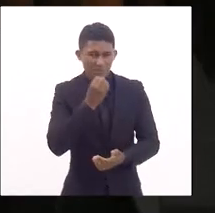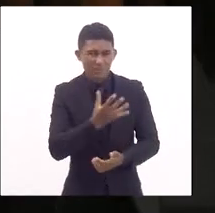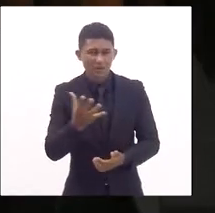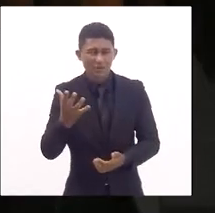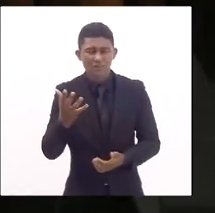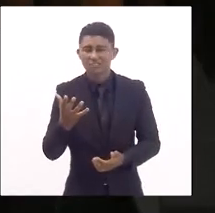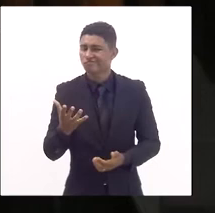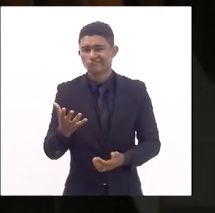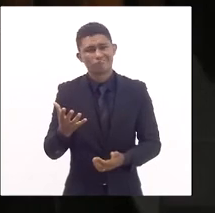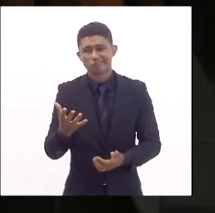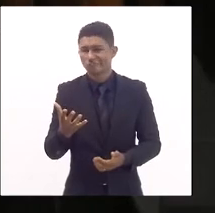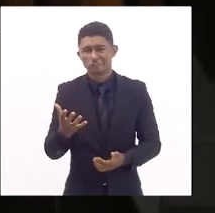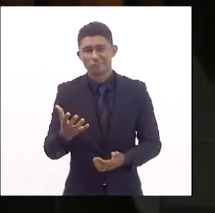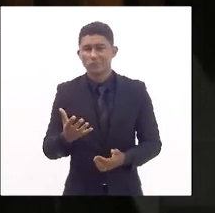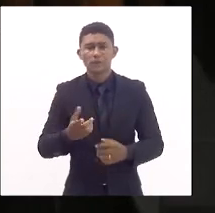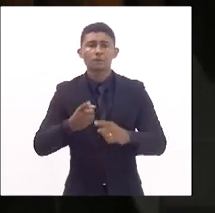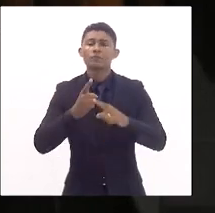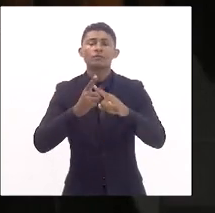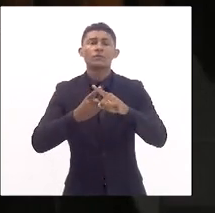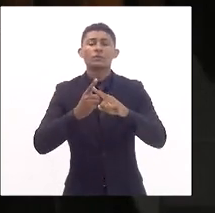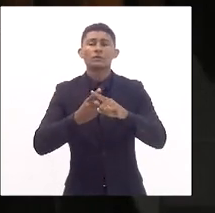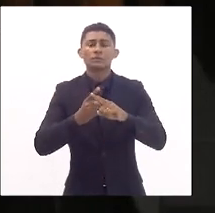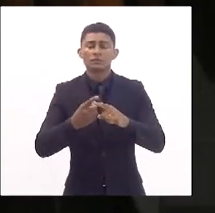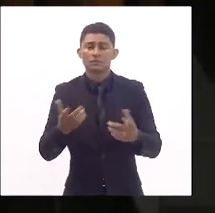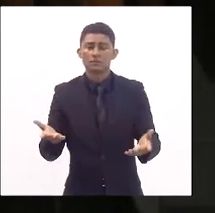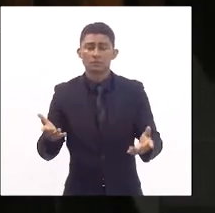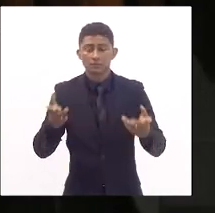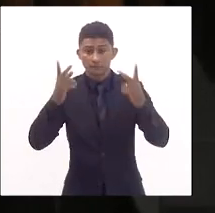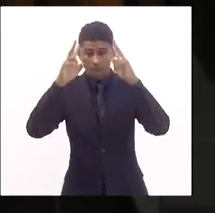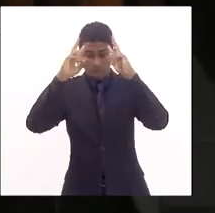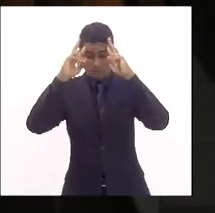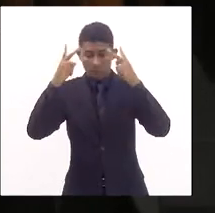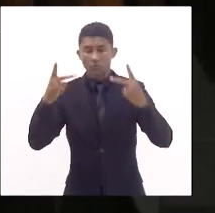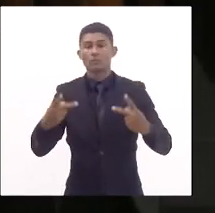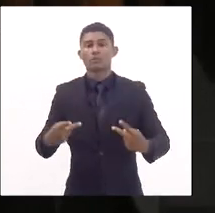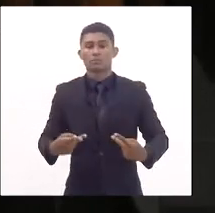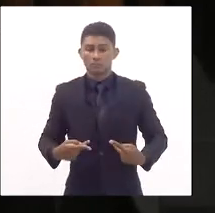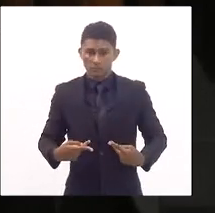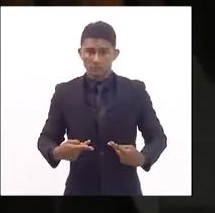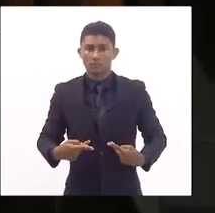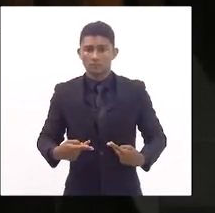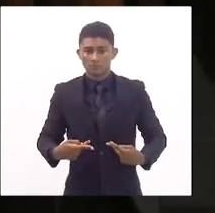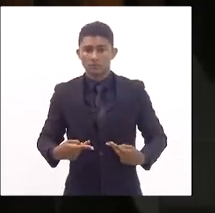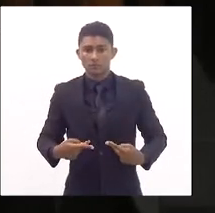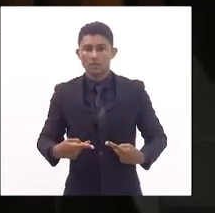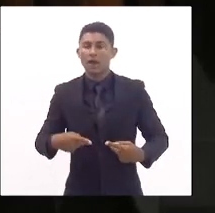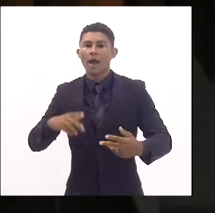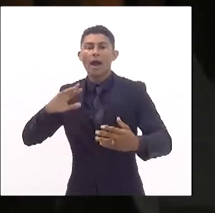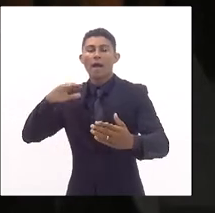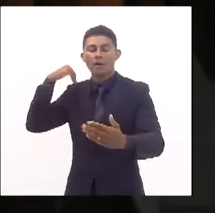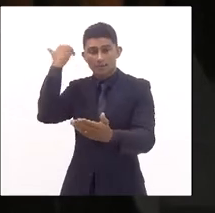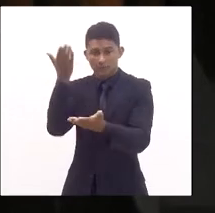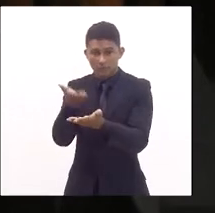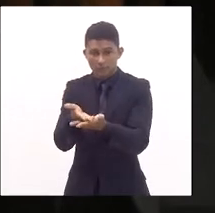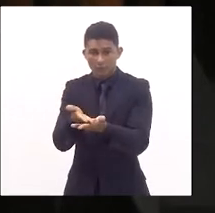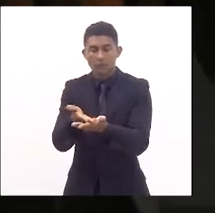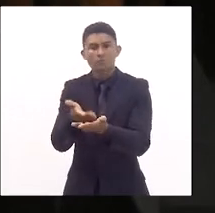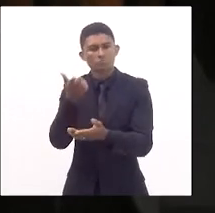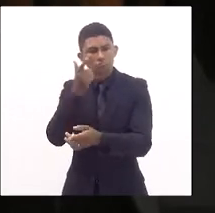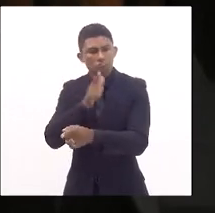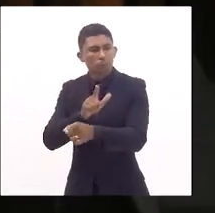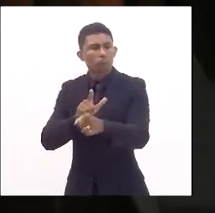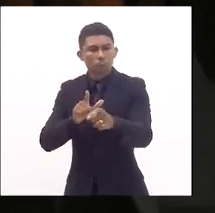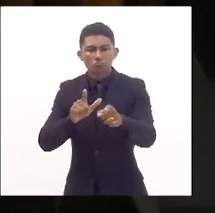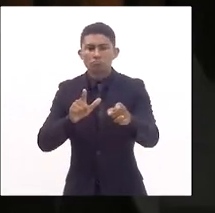porque o ser humano chegou a muito bem até o presente momento e